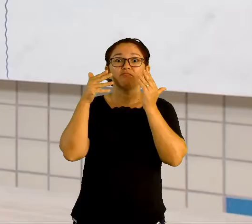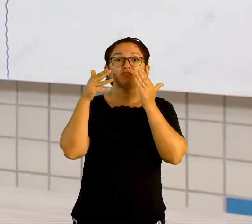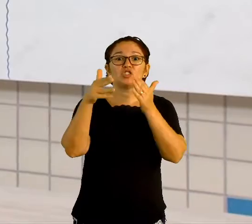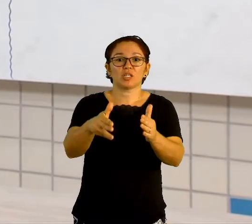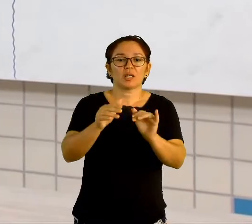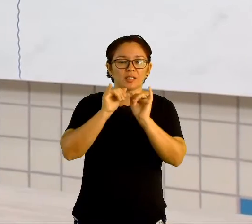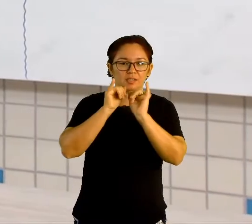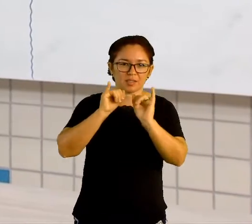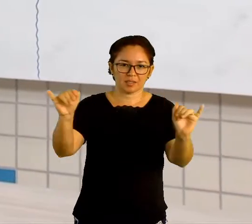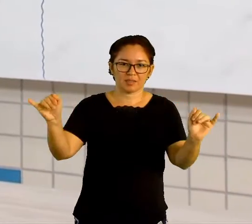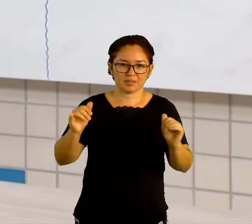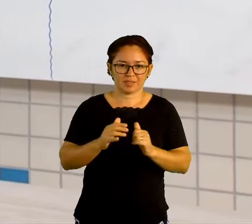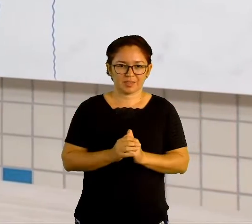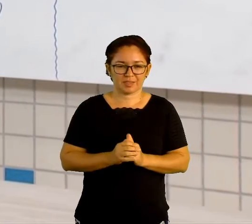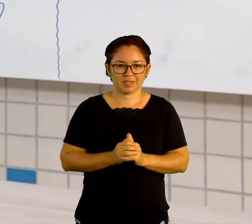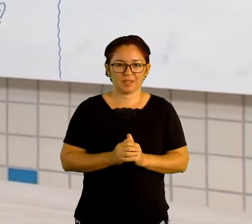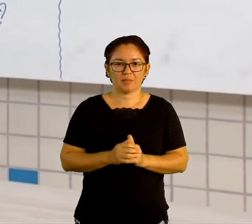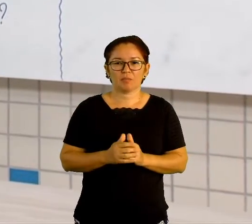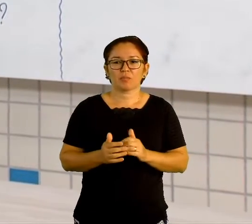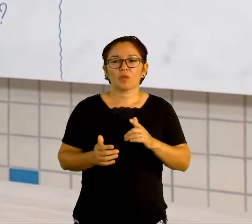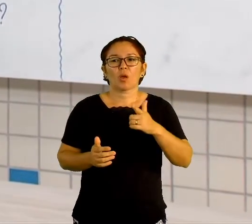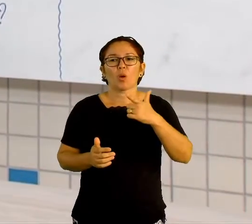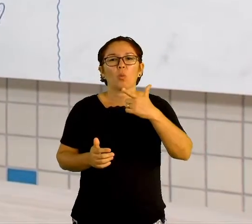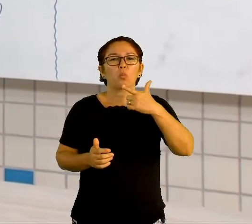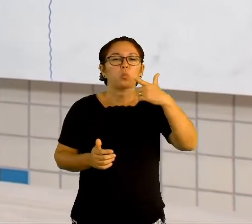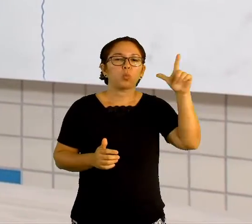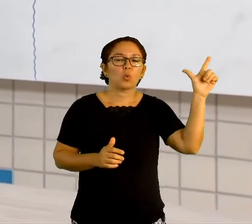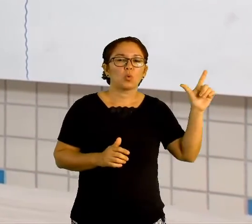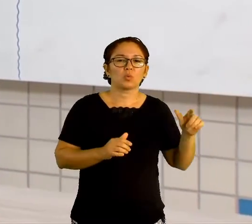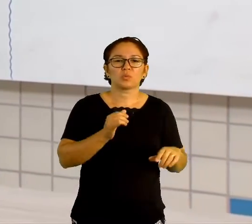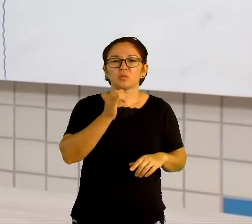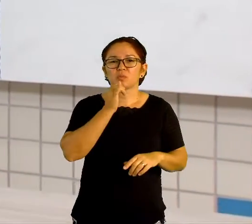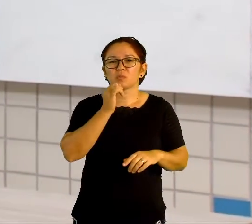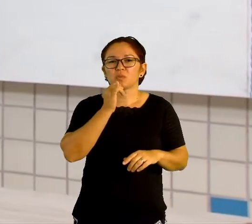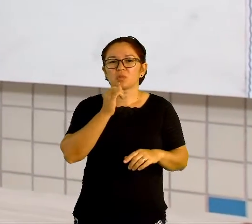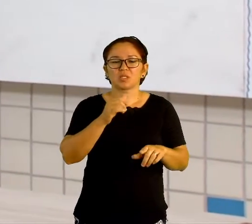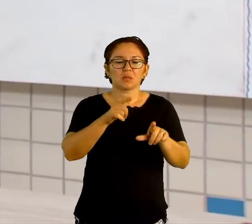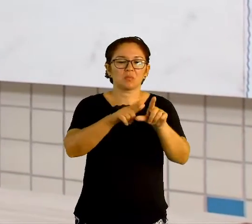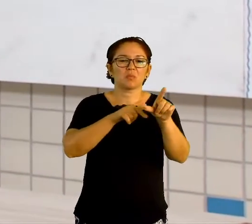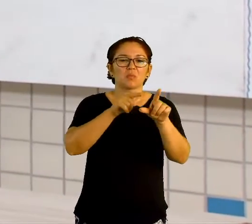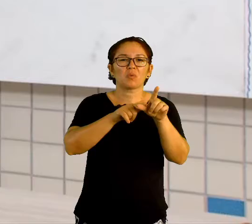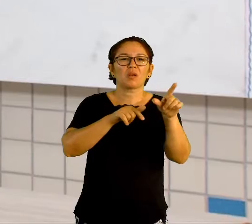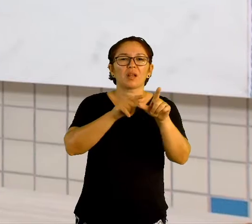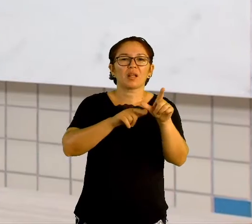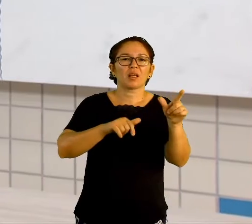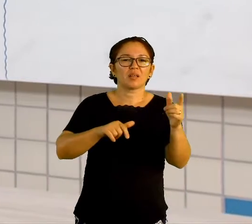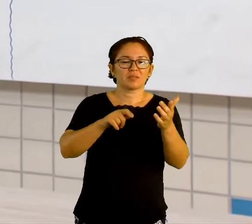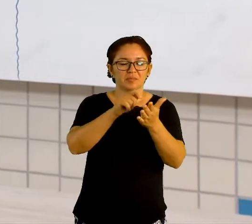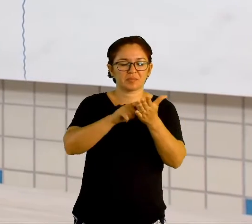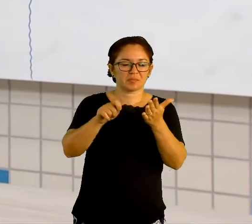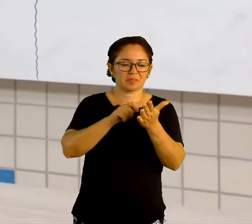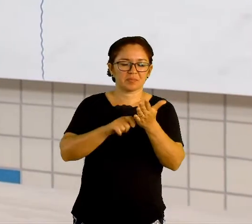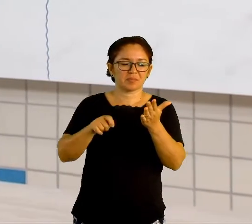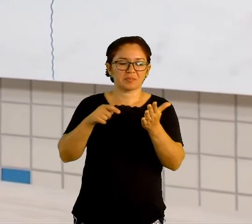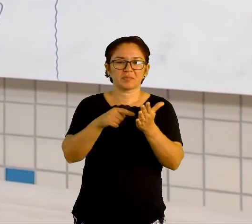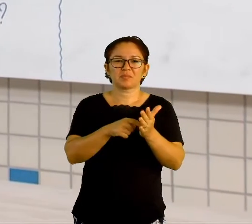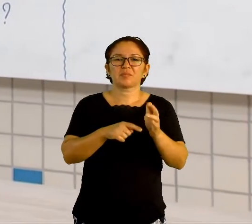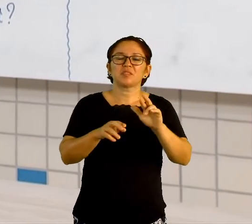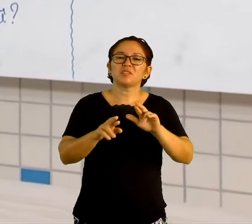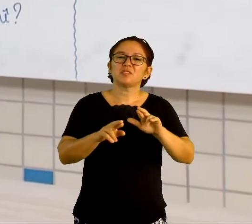a possibilidade de fazer uma interpretação daquilo que está escrito. As pessoas têm